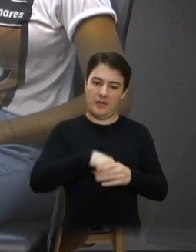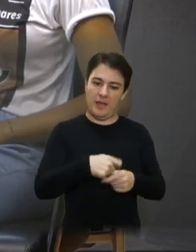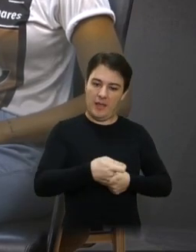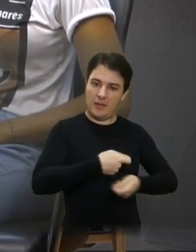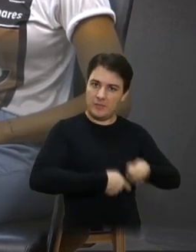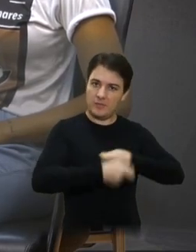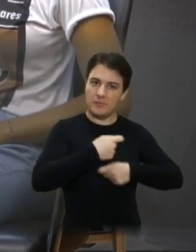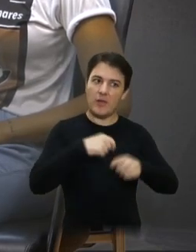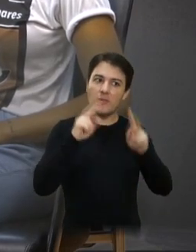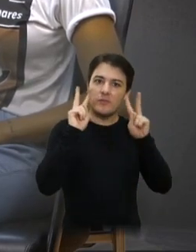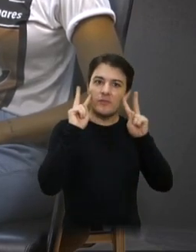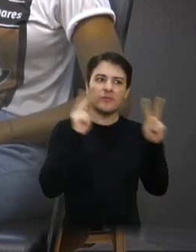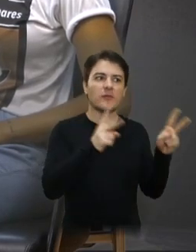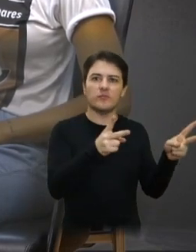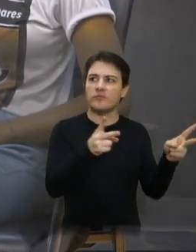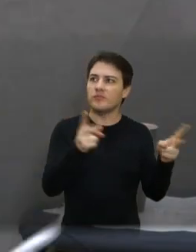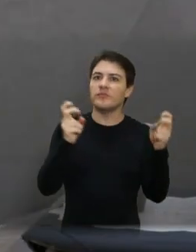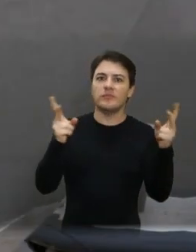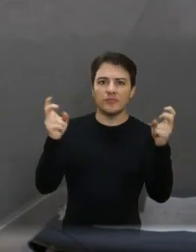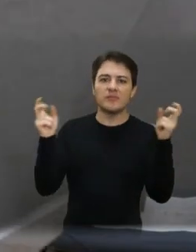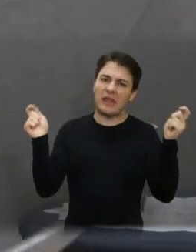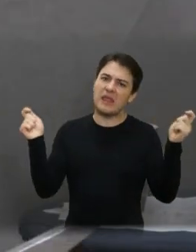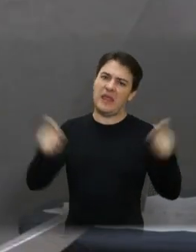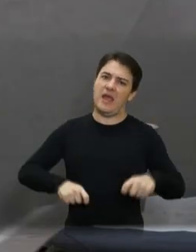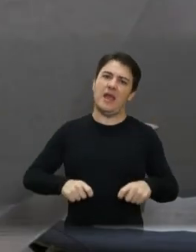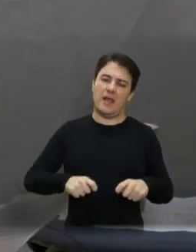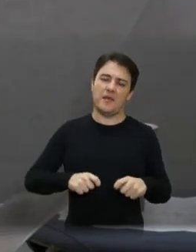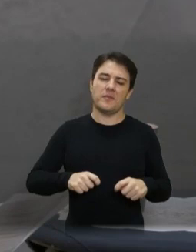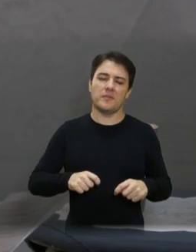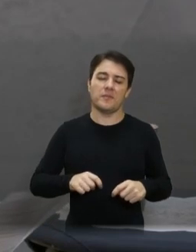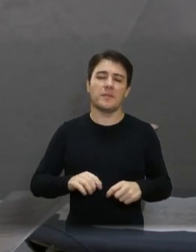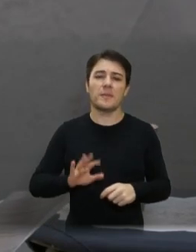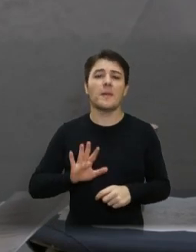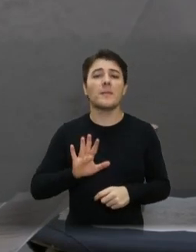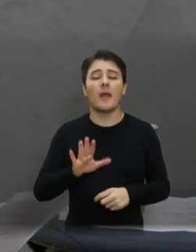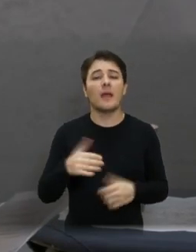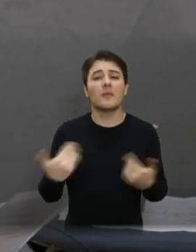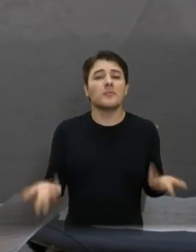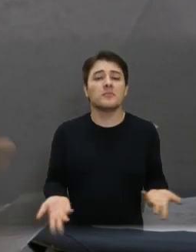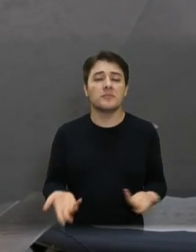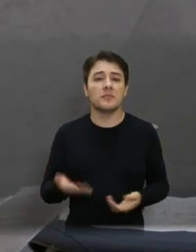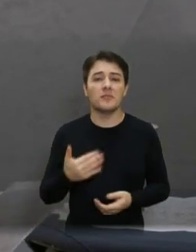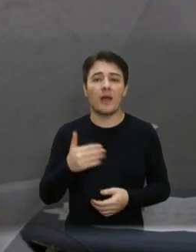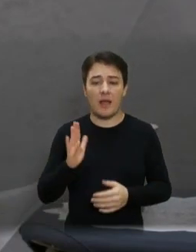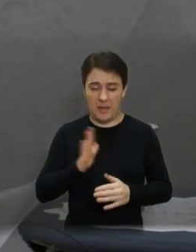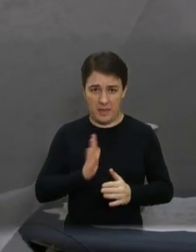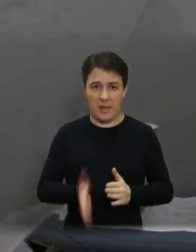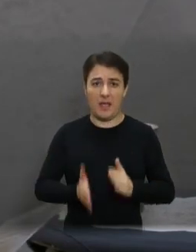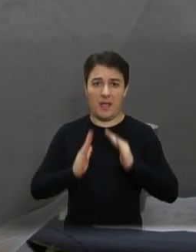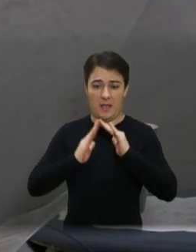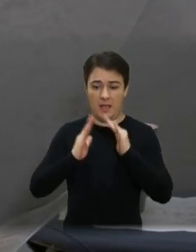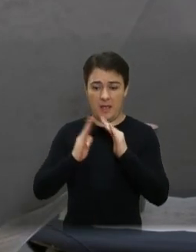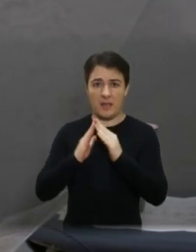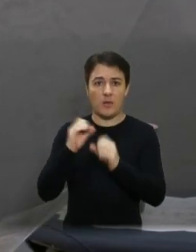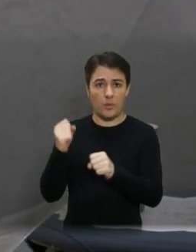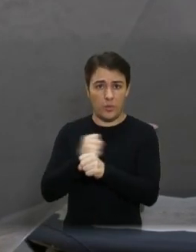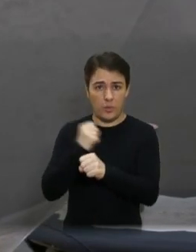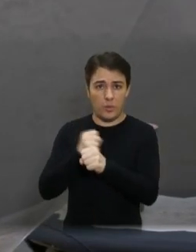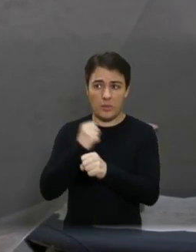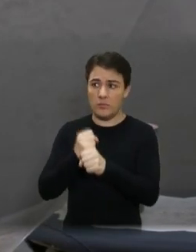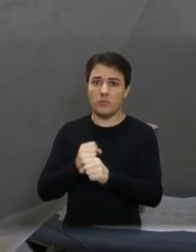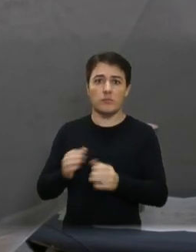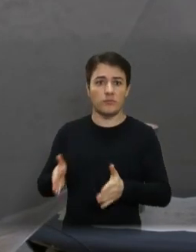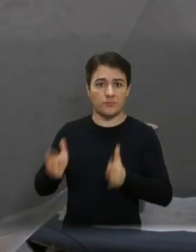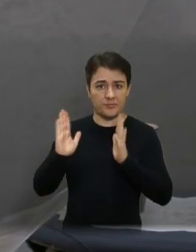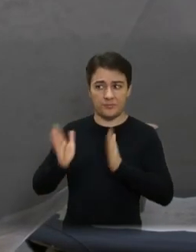administração pública Conseguimos ver alguma coisa do que está se passando e constrói-se casa populares imagina-se